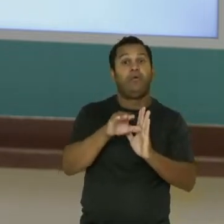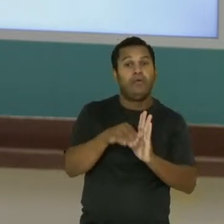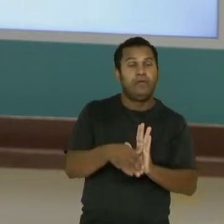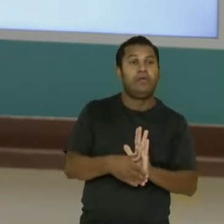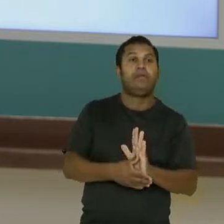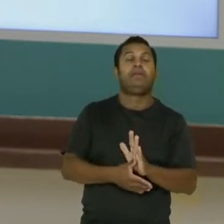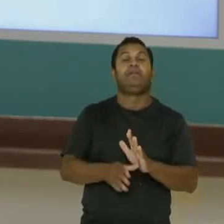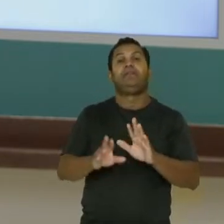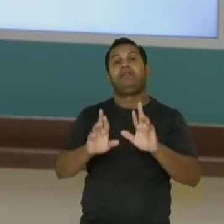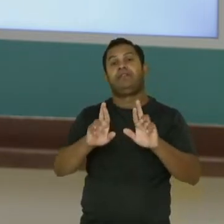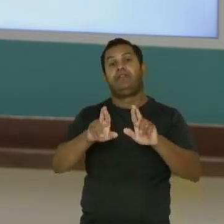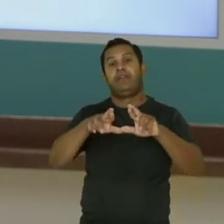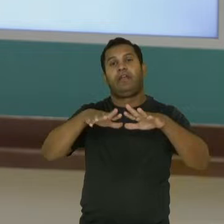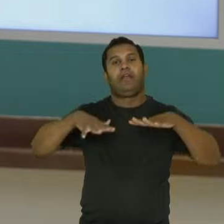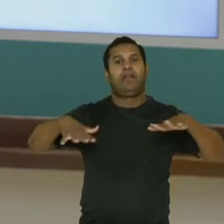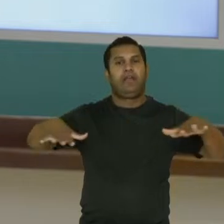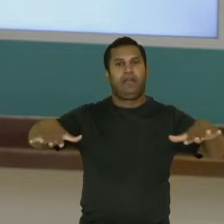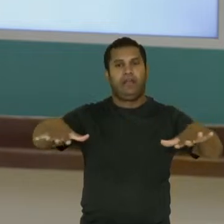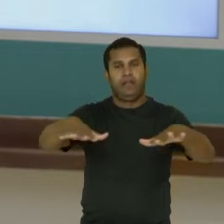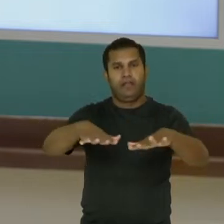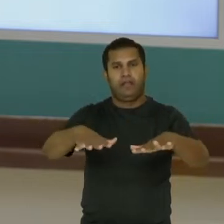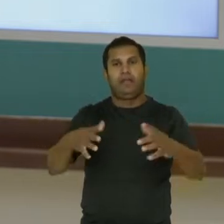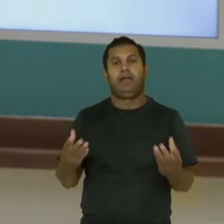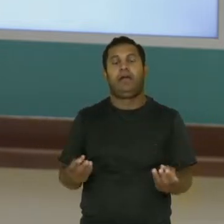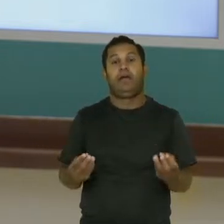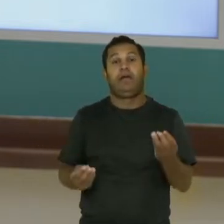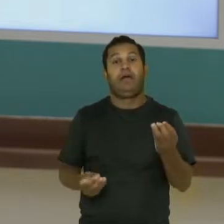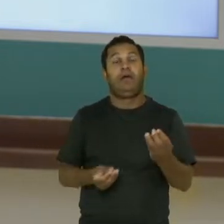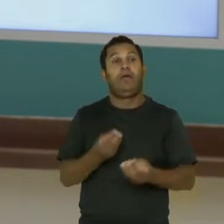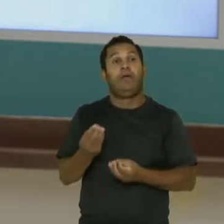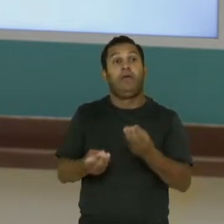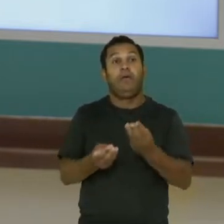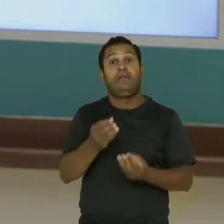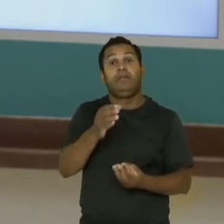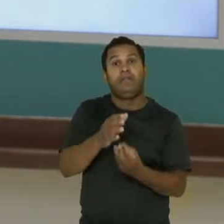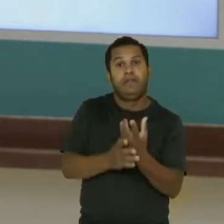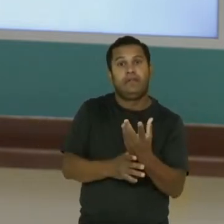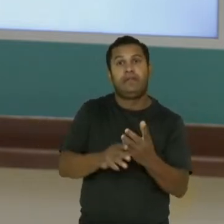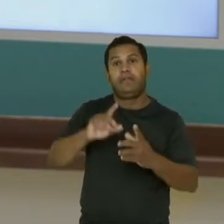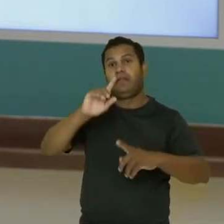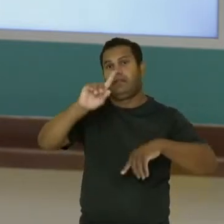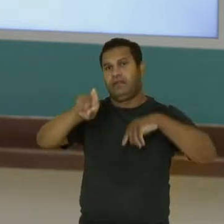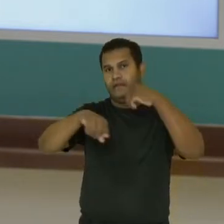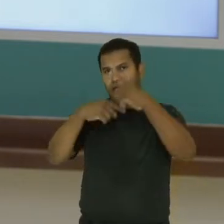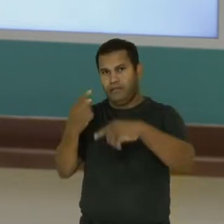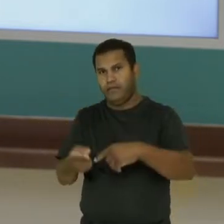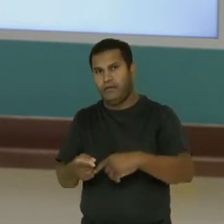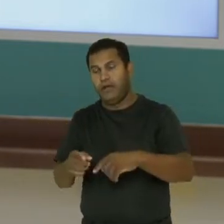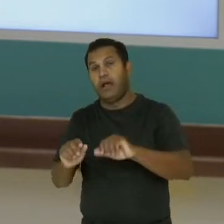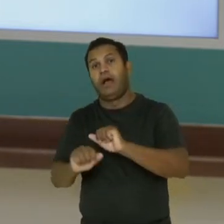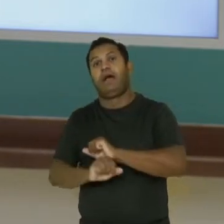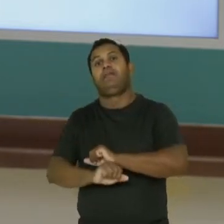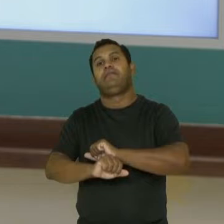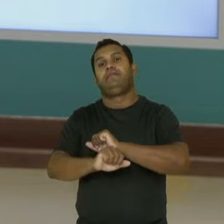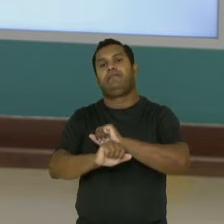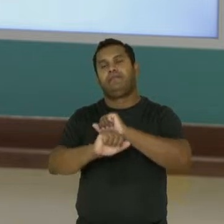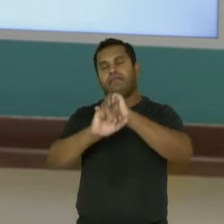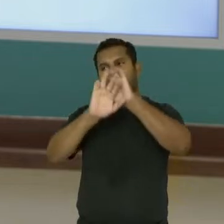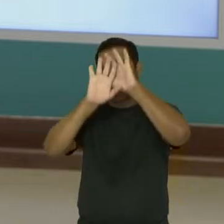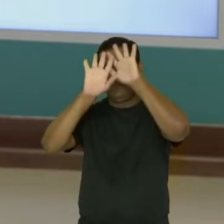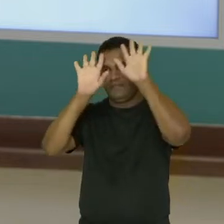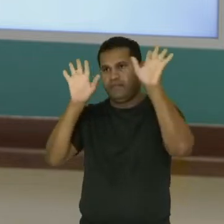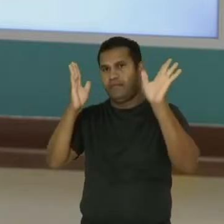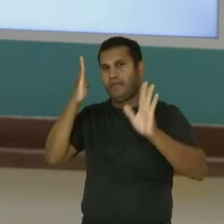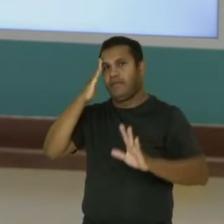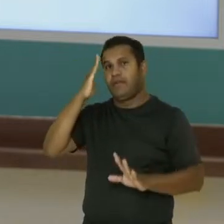é regionalizar? O que se cria a partir da regionalização? E aí a gente vai entender ali por que